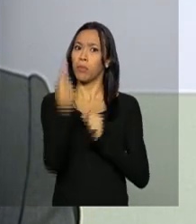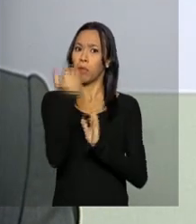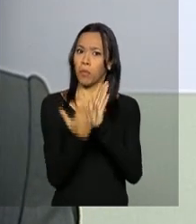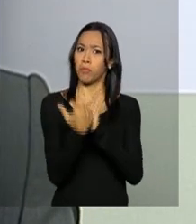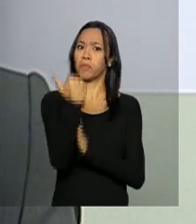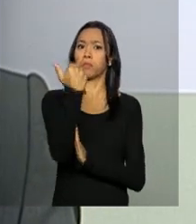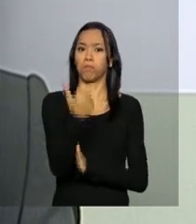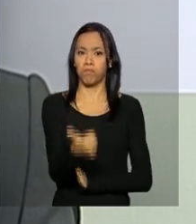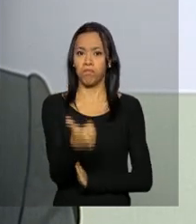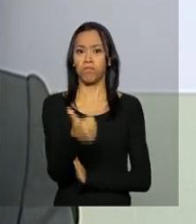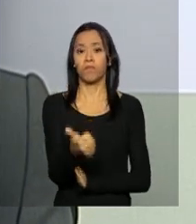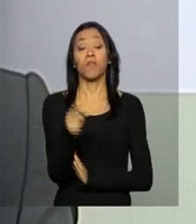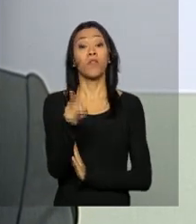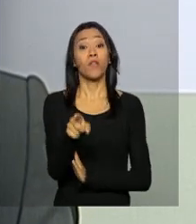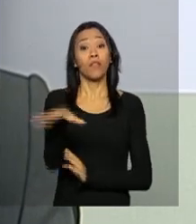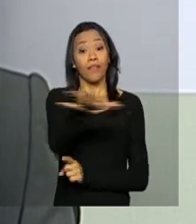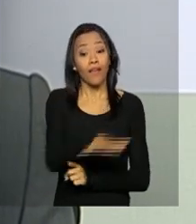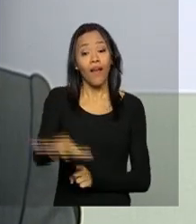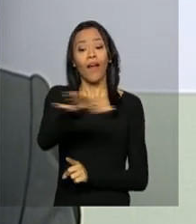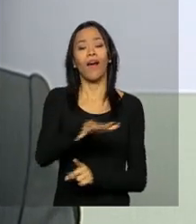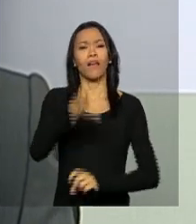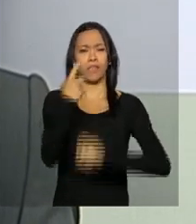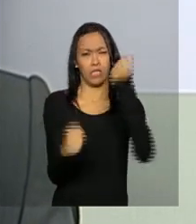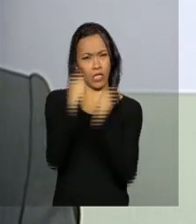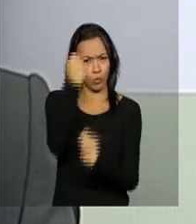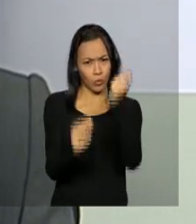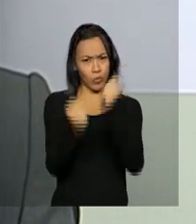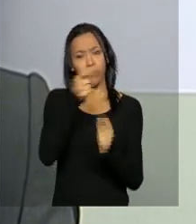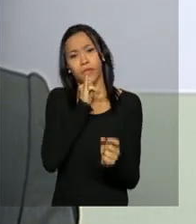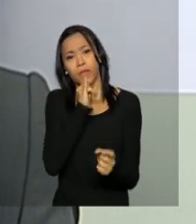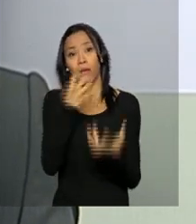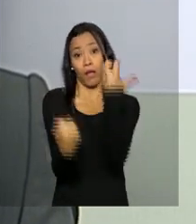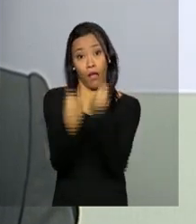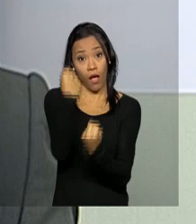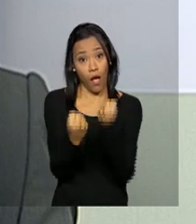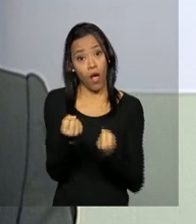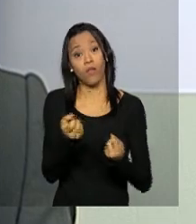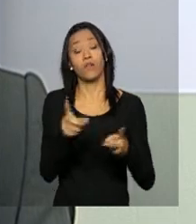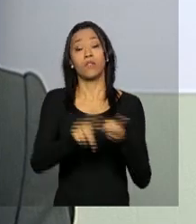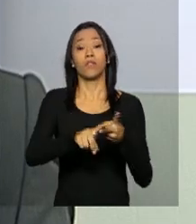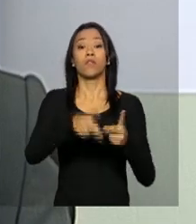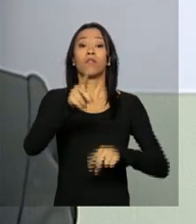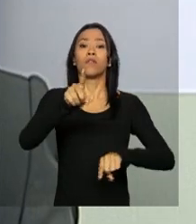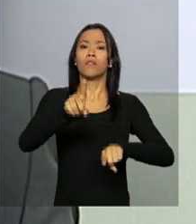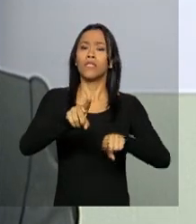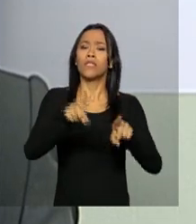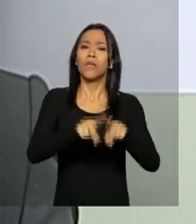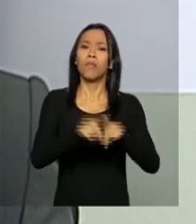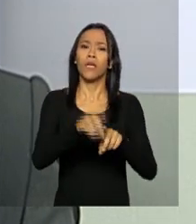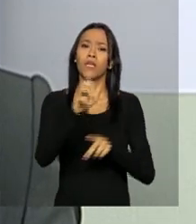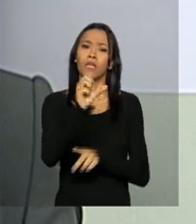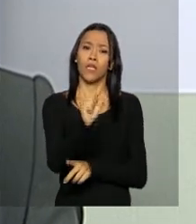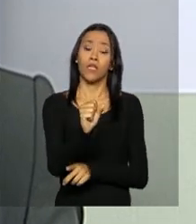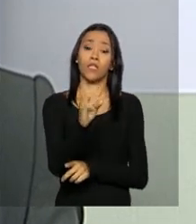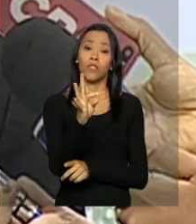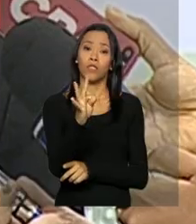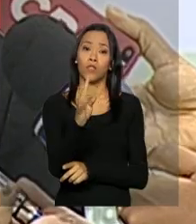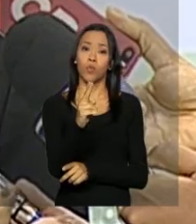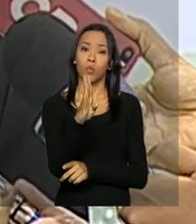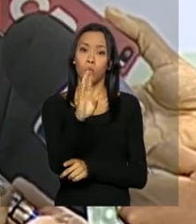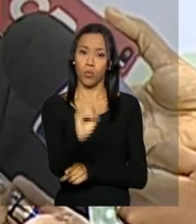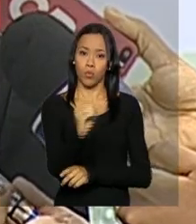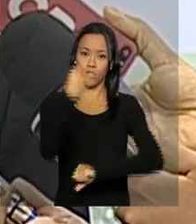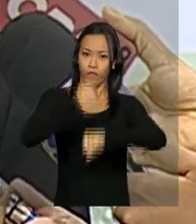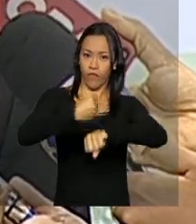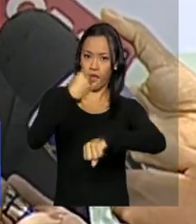2014 os destaques foram os produtos industrializados como automóveis veículos de carga e tubos flexíveis de ferro e aço então é